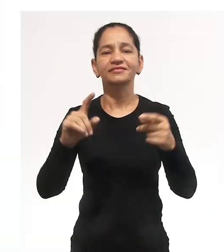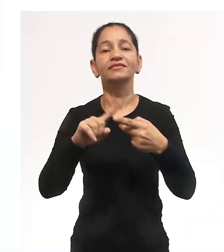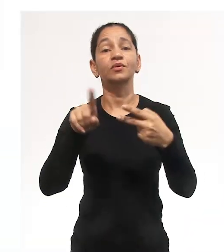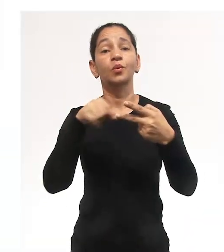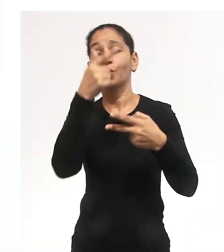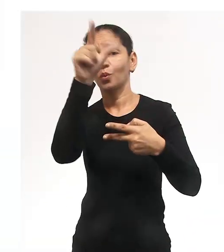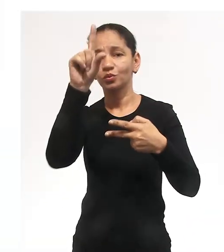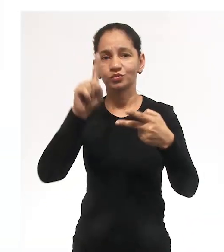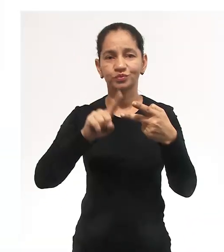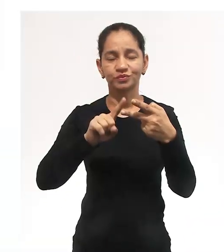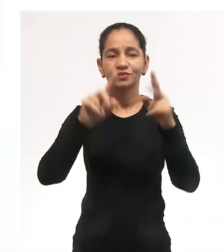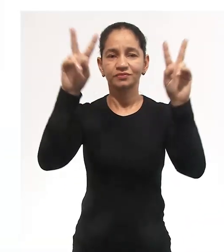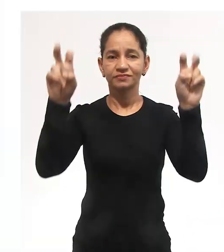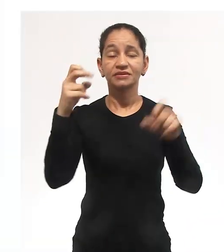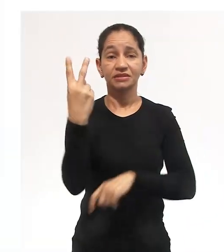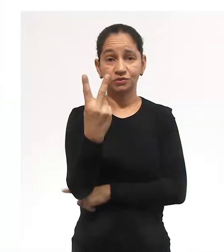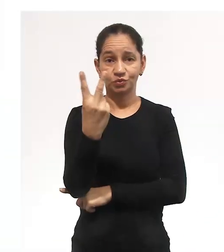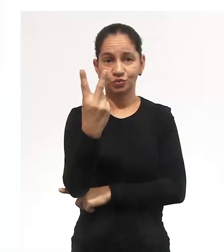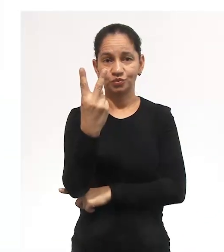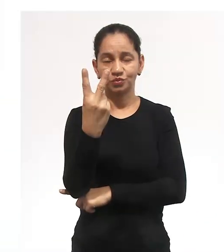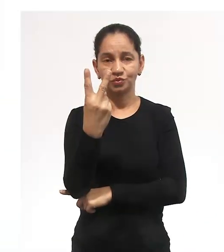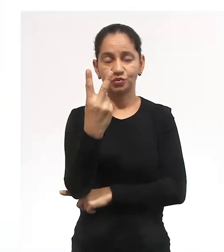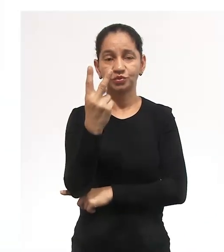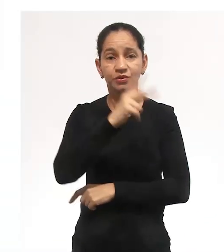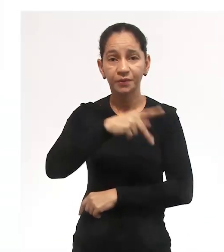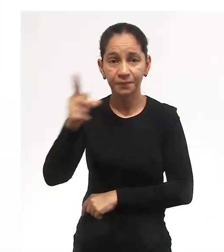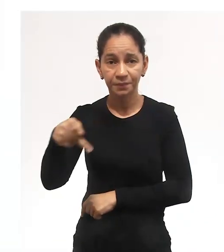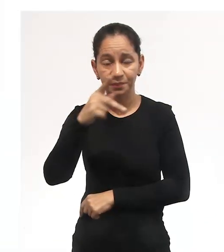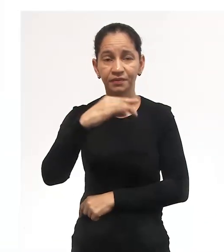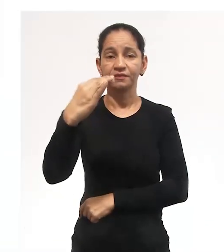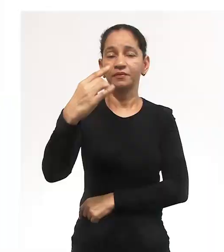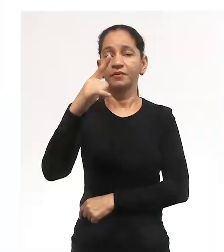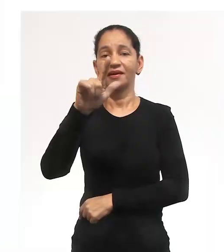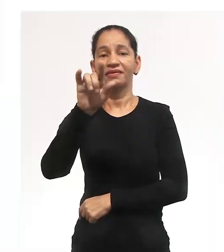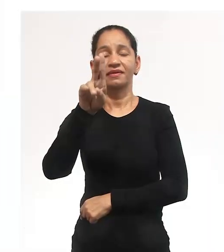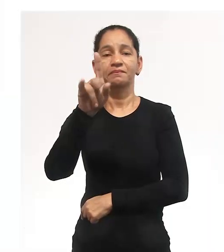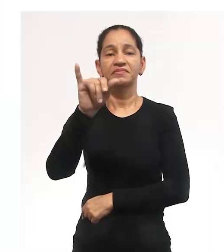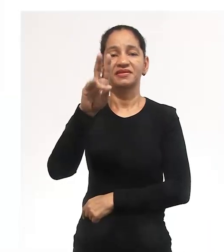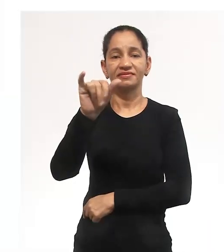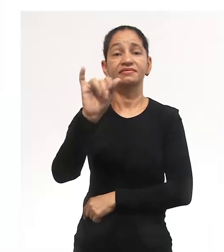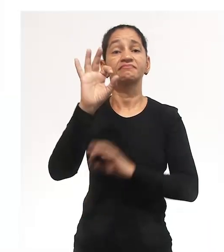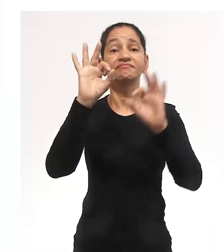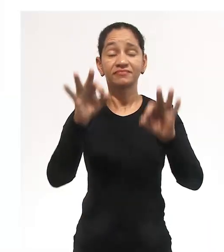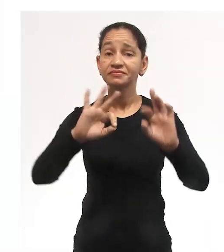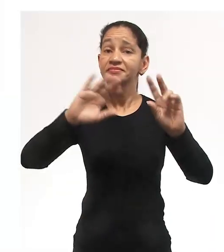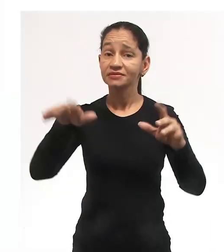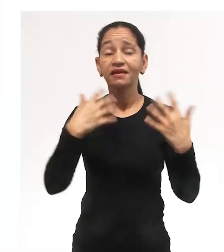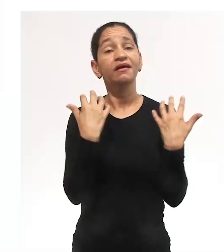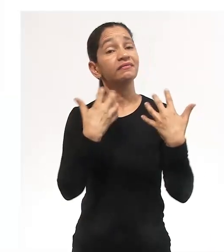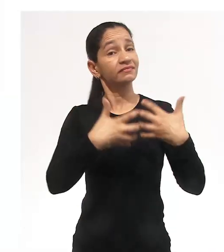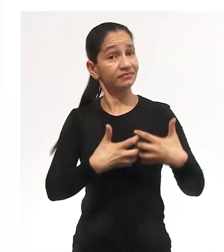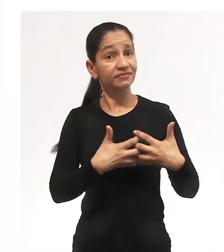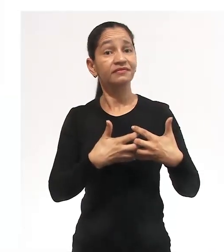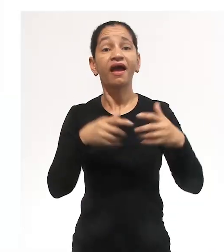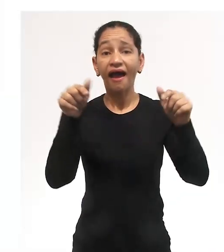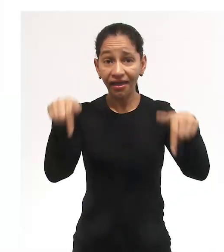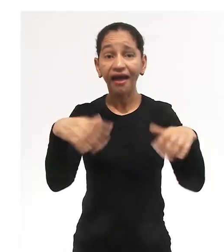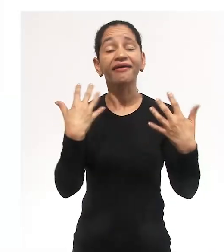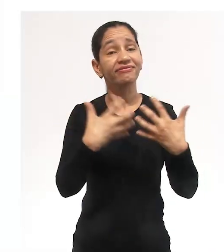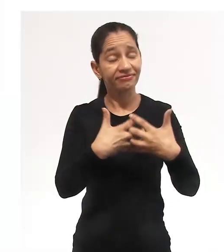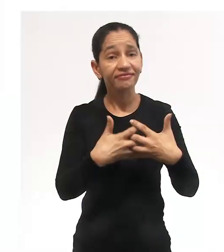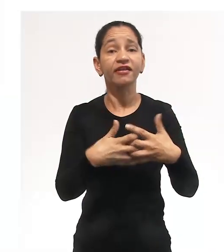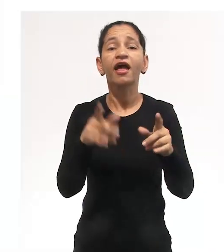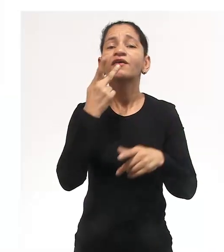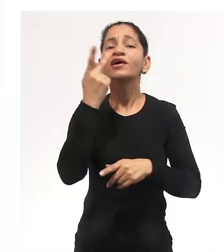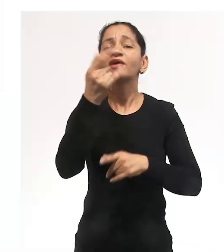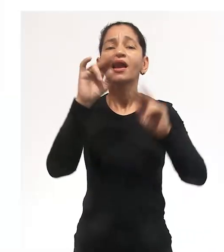síncrono, certo? Outro livro interessante é esse daqui, da professora Cledenice Blackman, que é do Instituto Federal